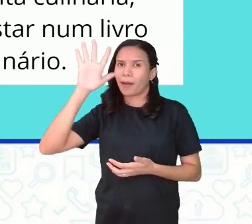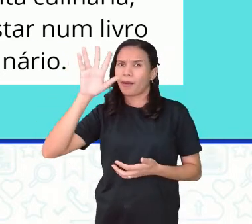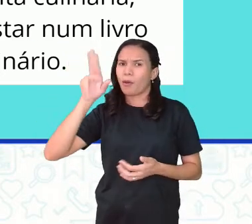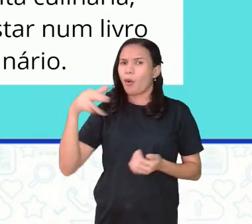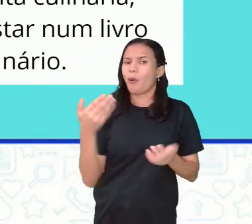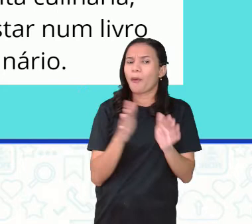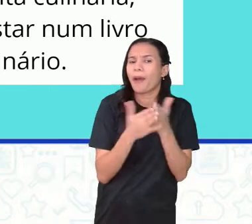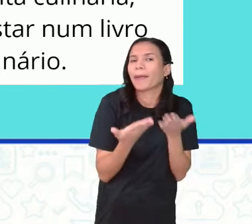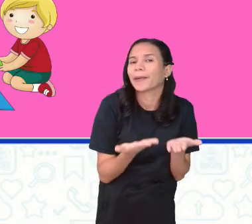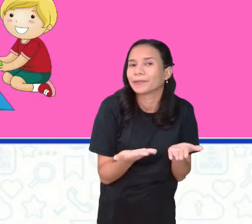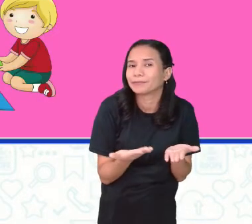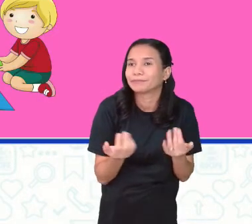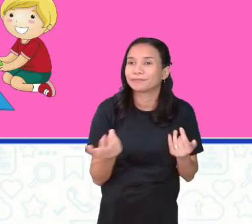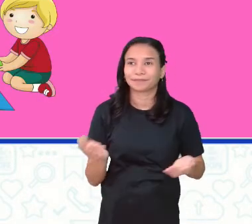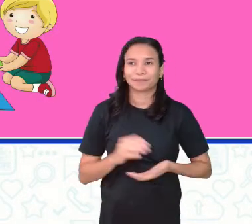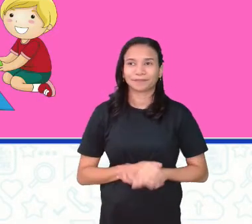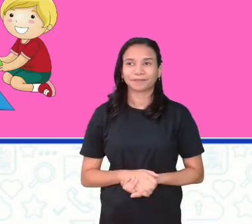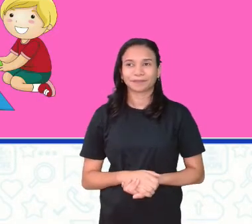seu caderno.